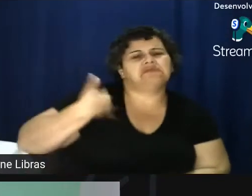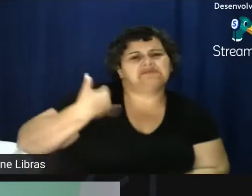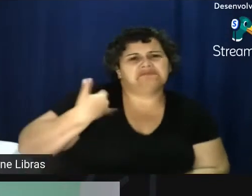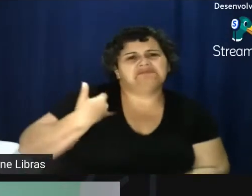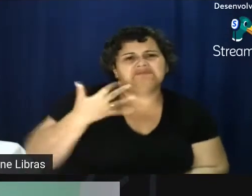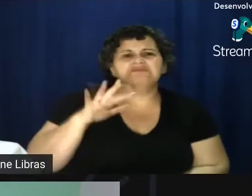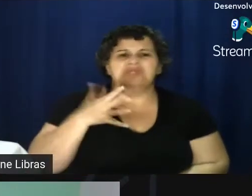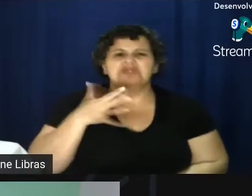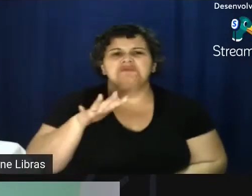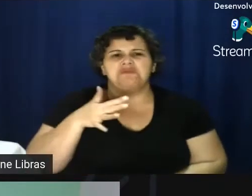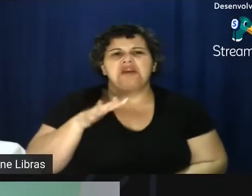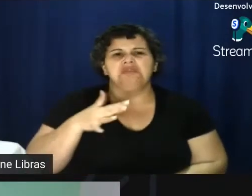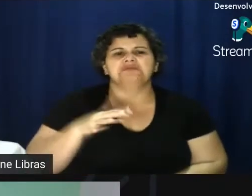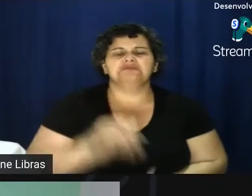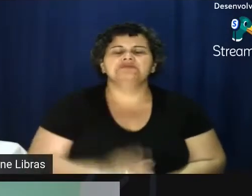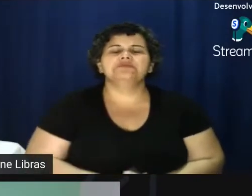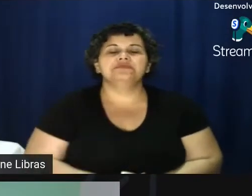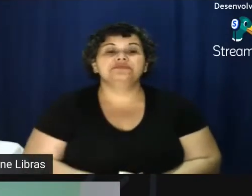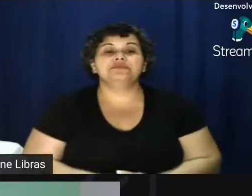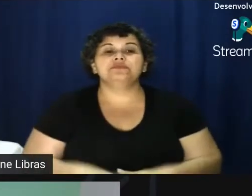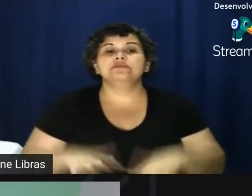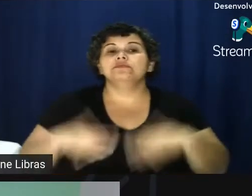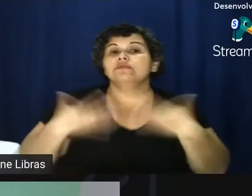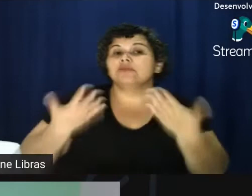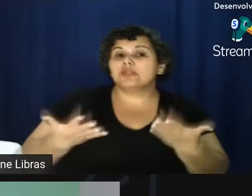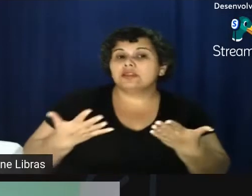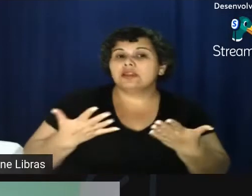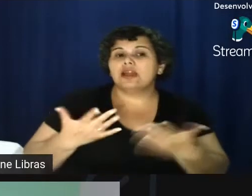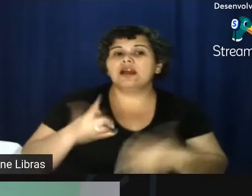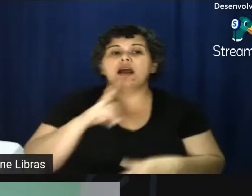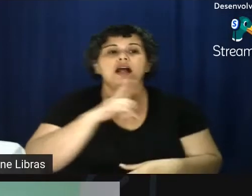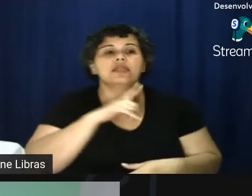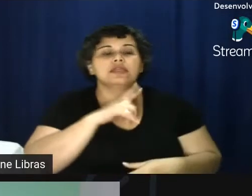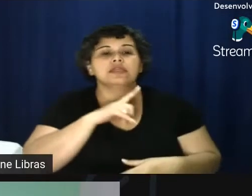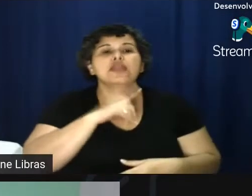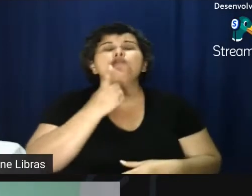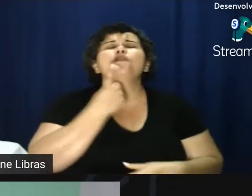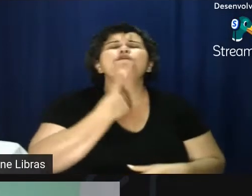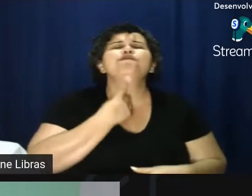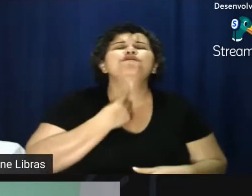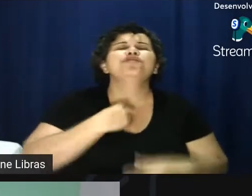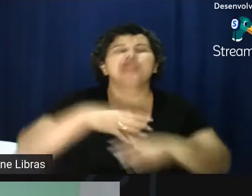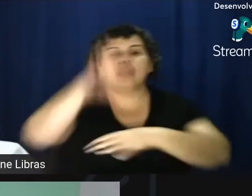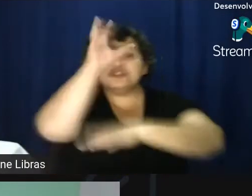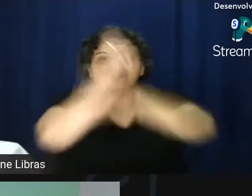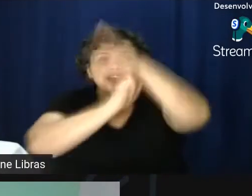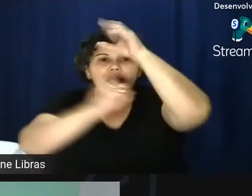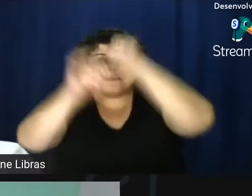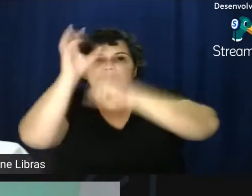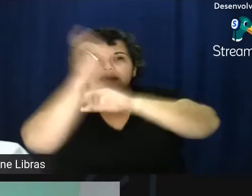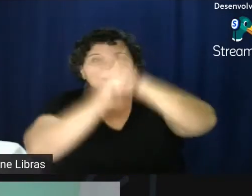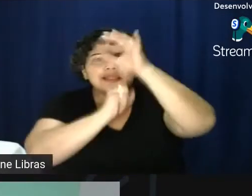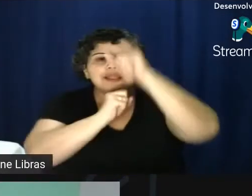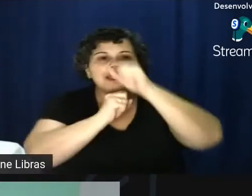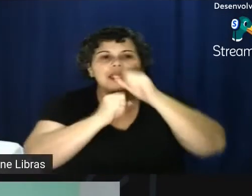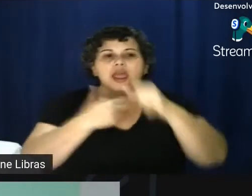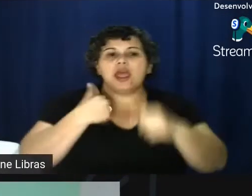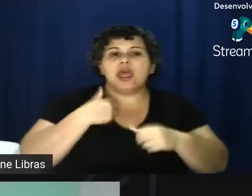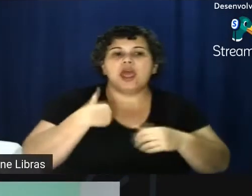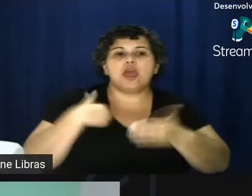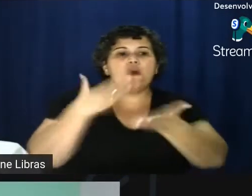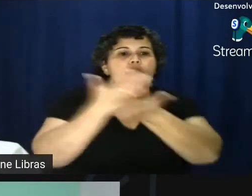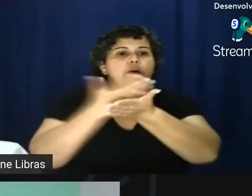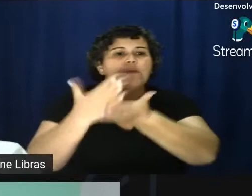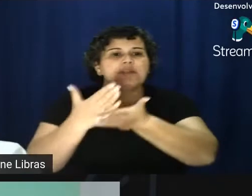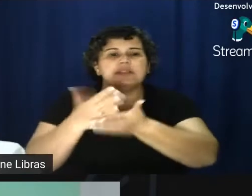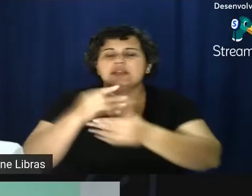E aí surgiu, assim, a vontade de aprender. Comecei a aprender no apontamento, assim,